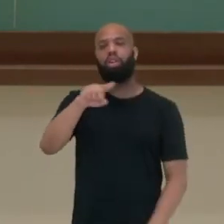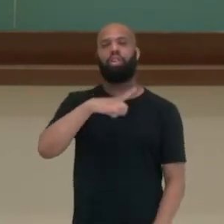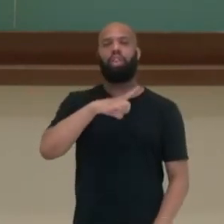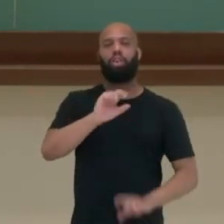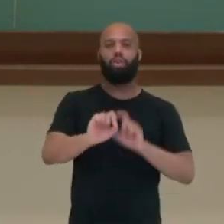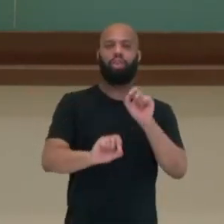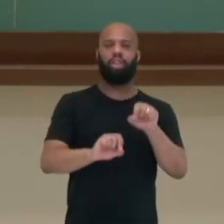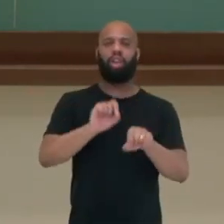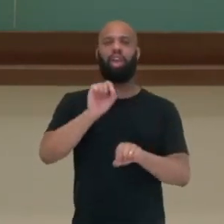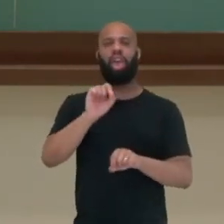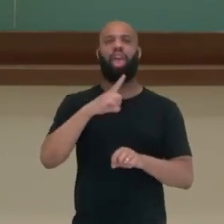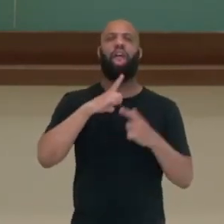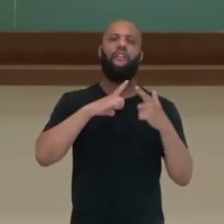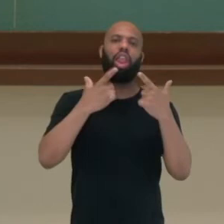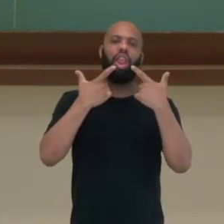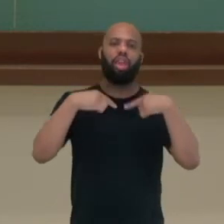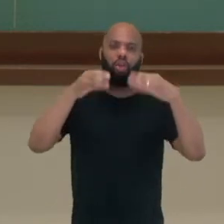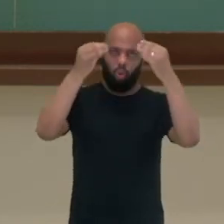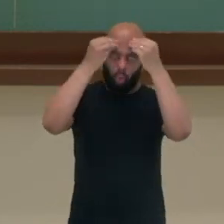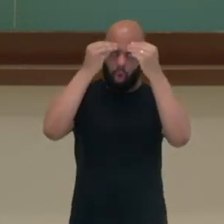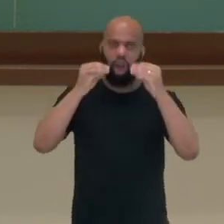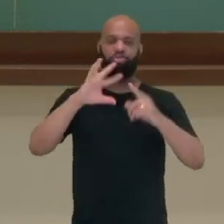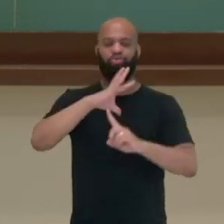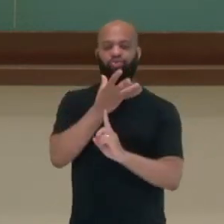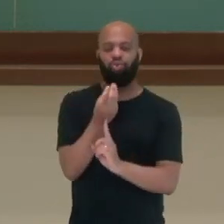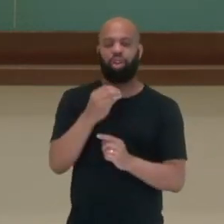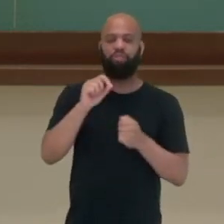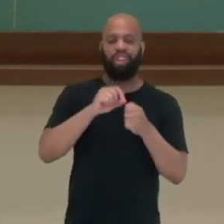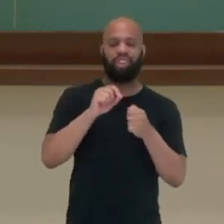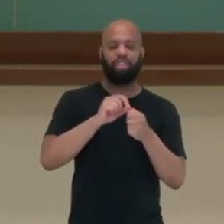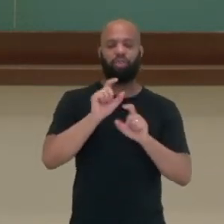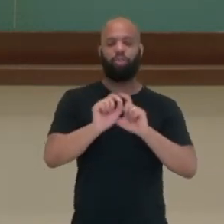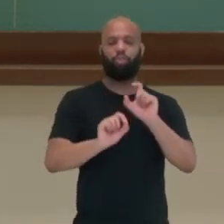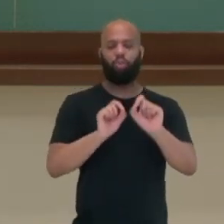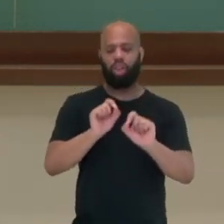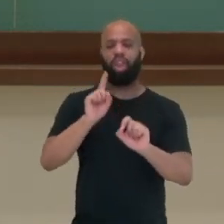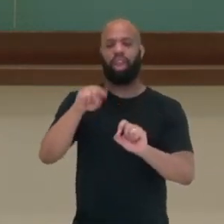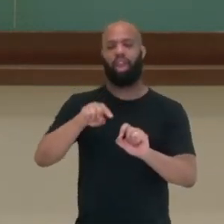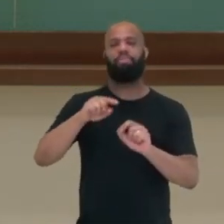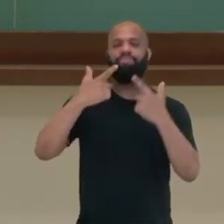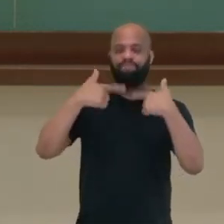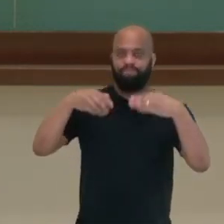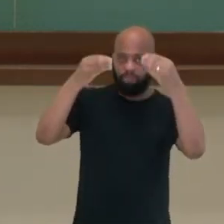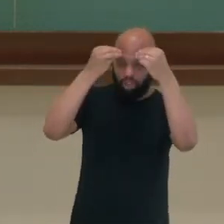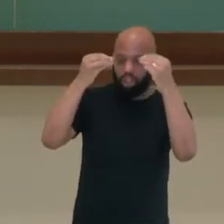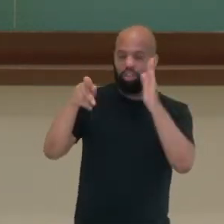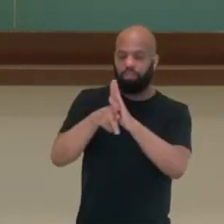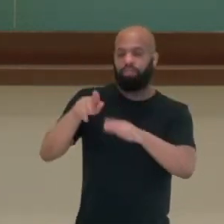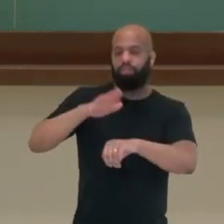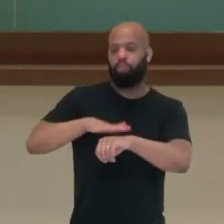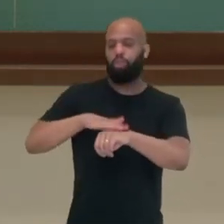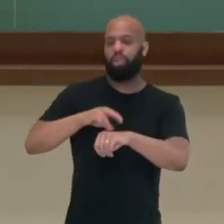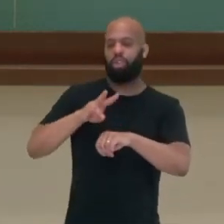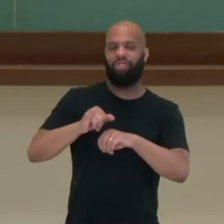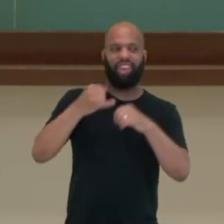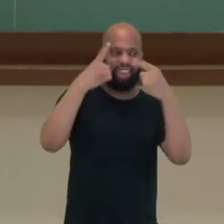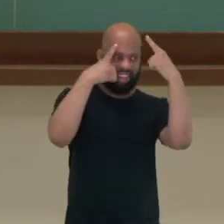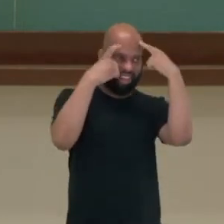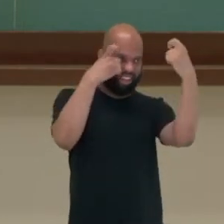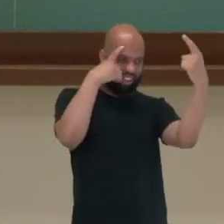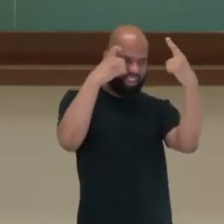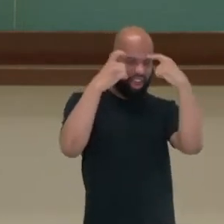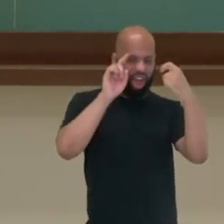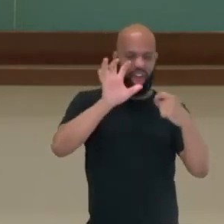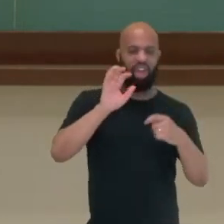linguagem artística, está executando a linguagem artística no criar estes